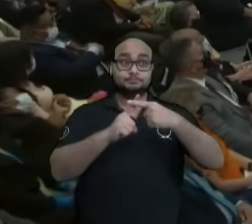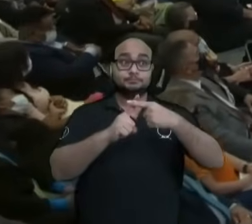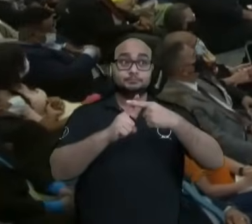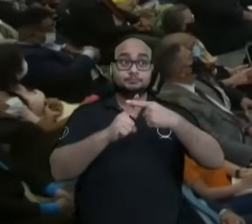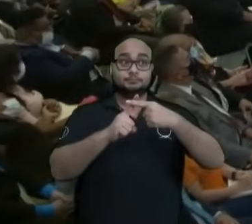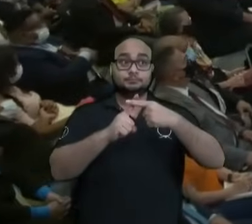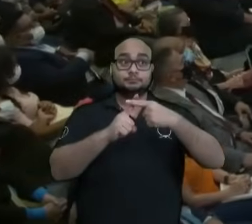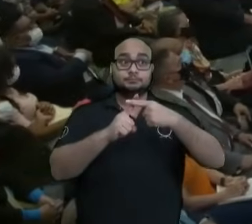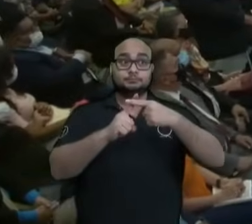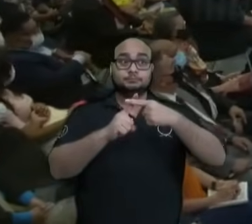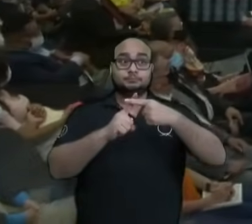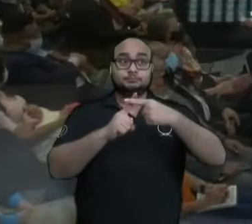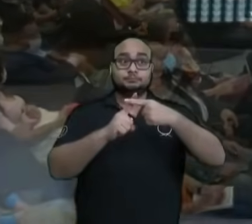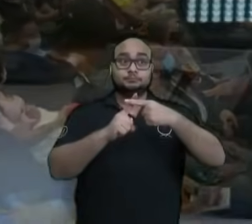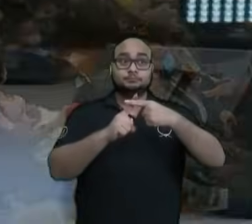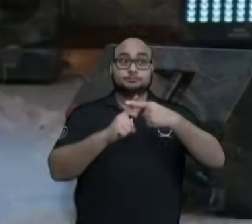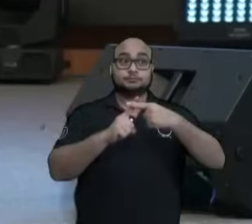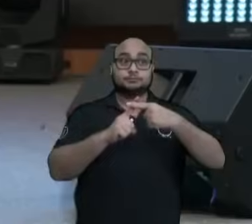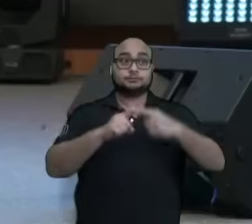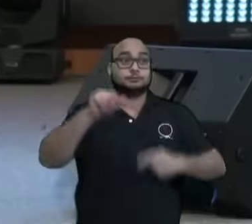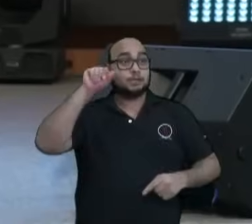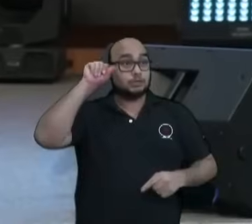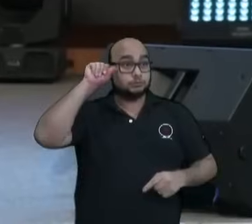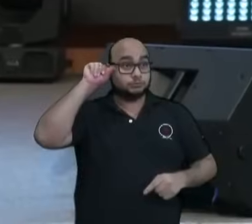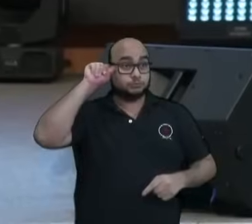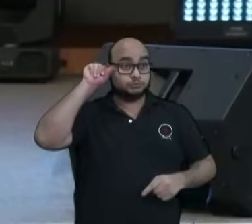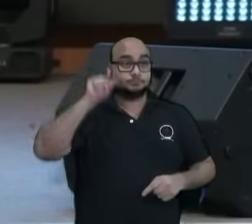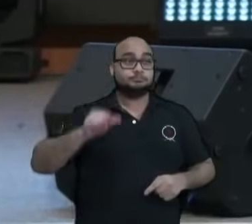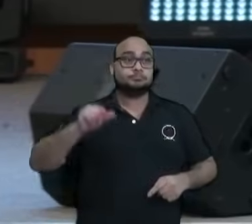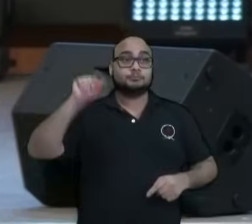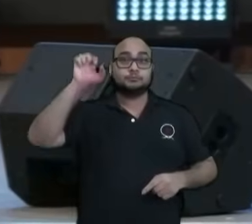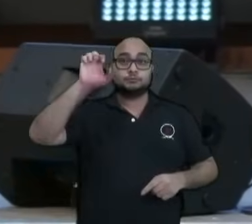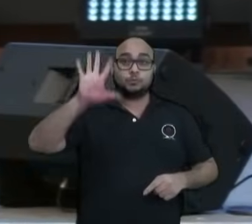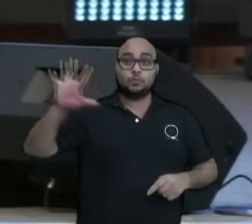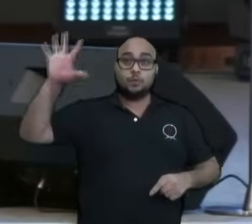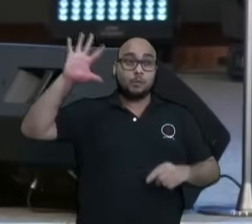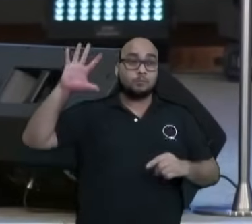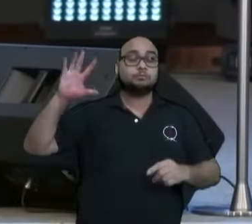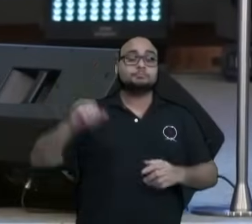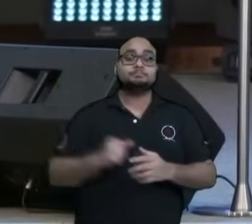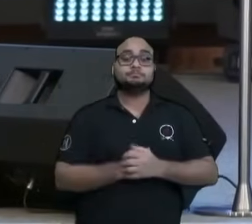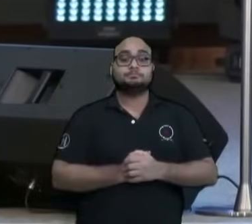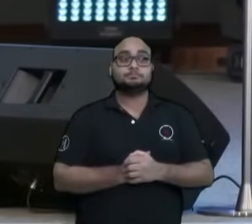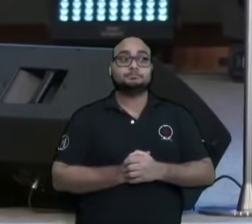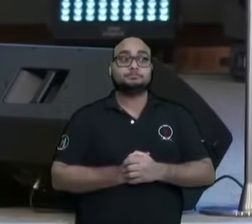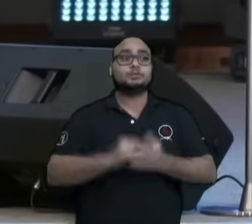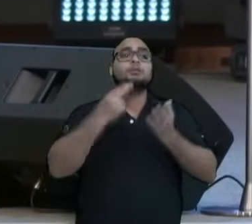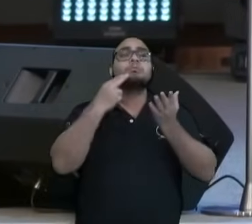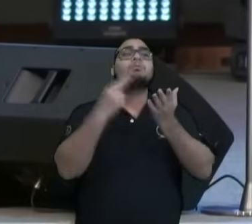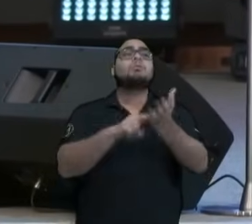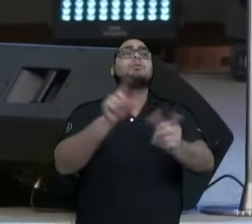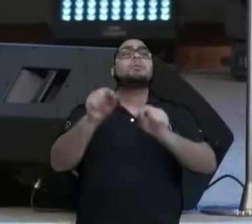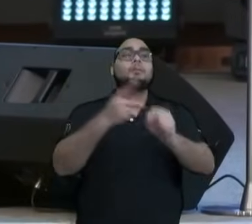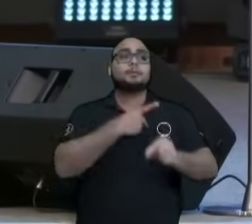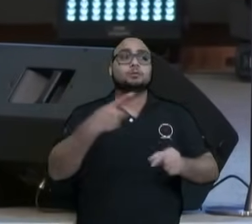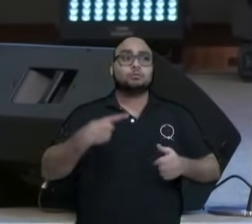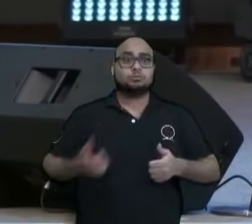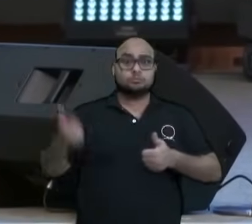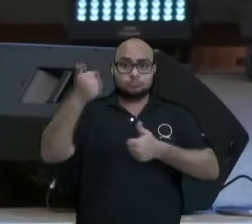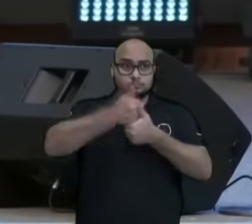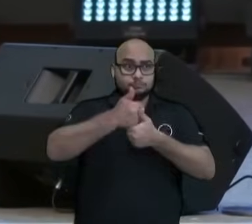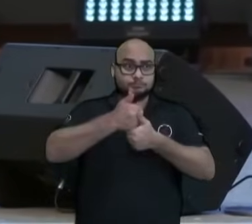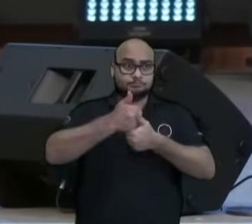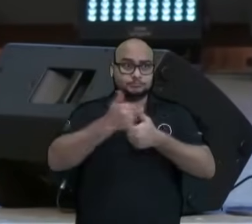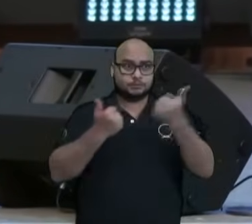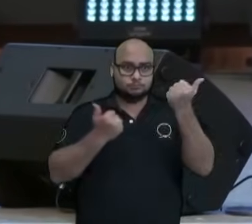a diácono não escreveu ao pastor auxiliar ao anjo da igreja ao anjo da igreja